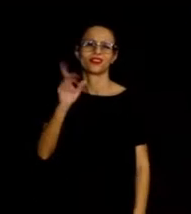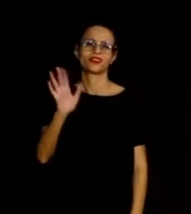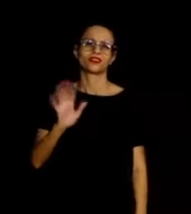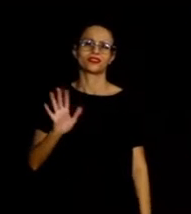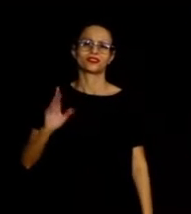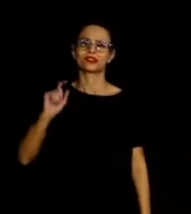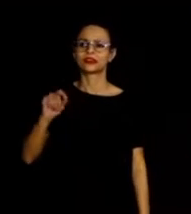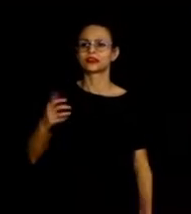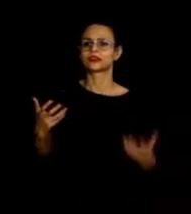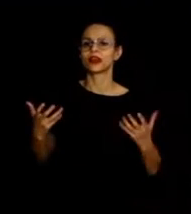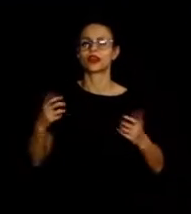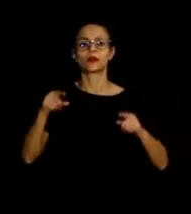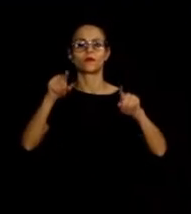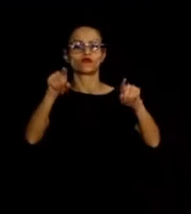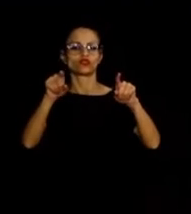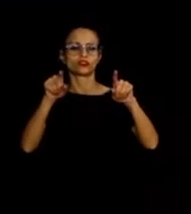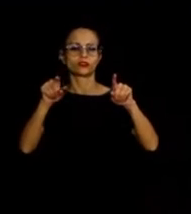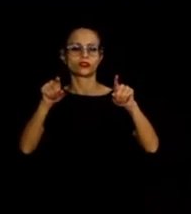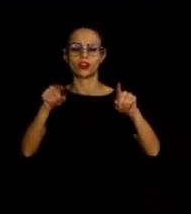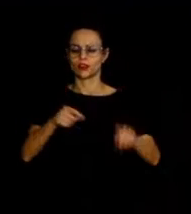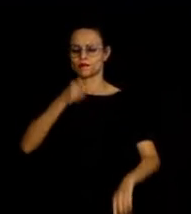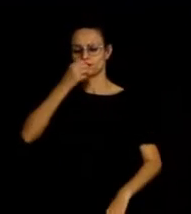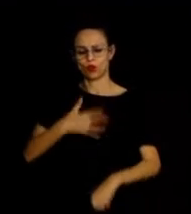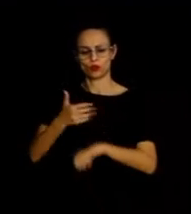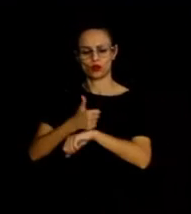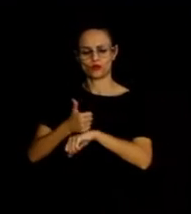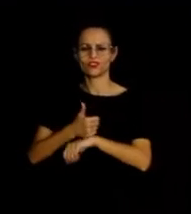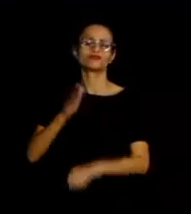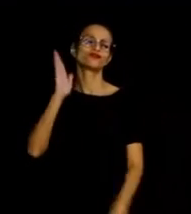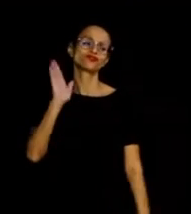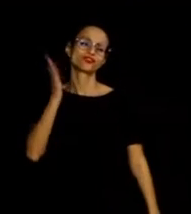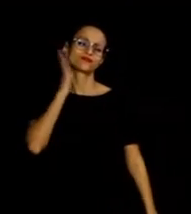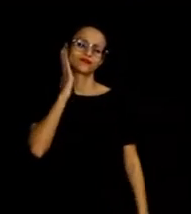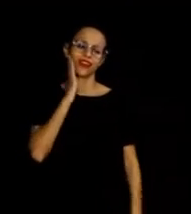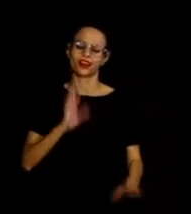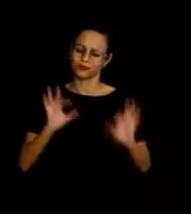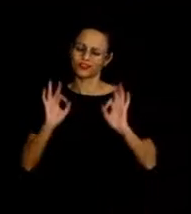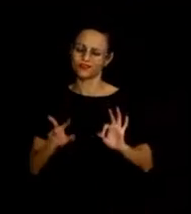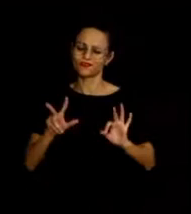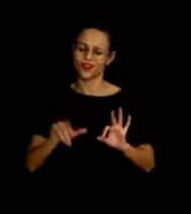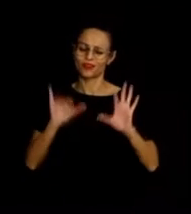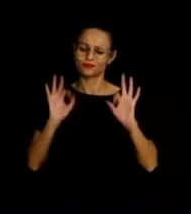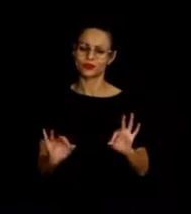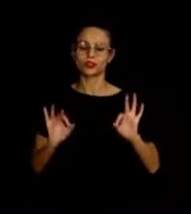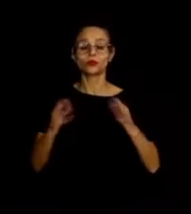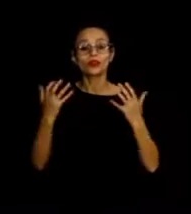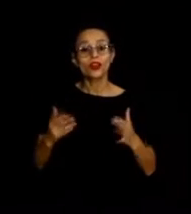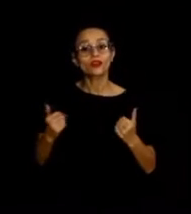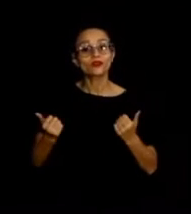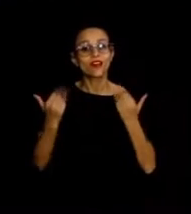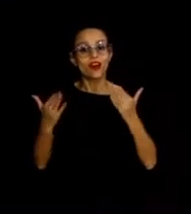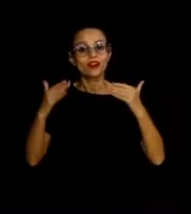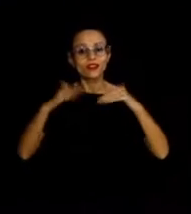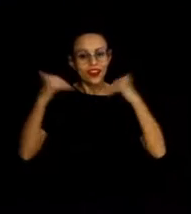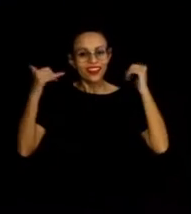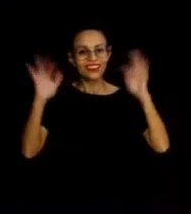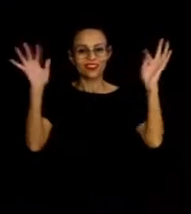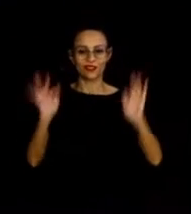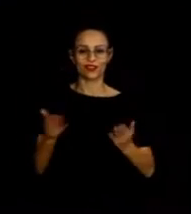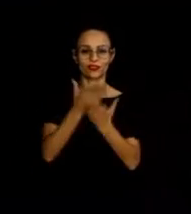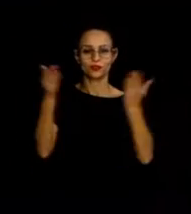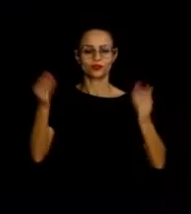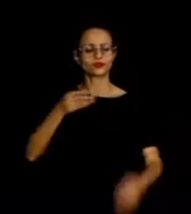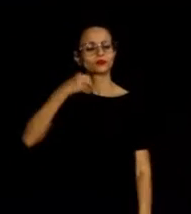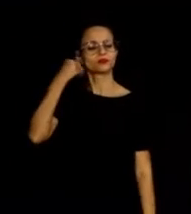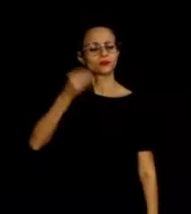que queremos que você saia daqui bom profissional porque se a gente sabe que vai sair a gente quer que você sai feliz que você